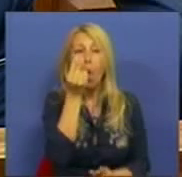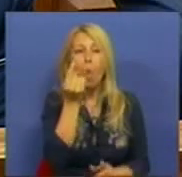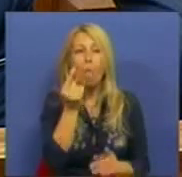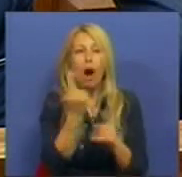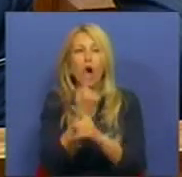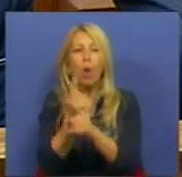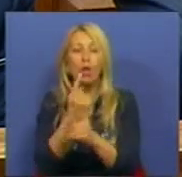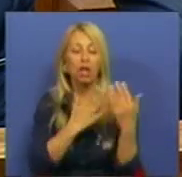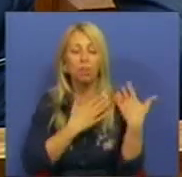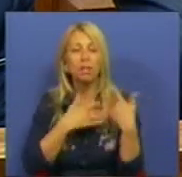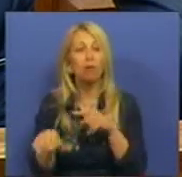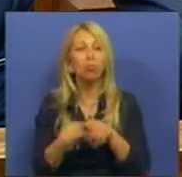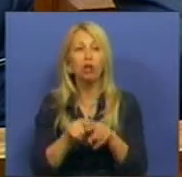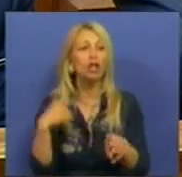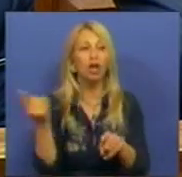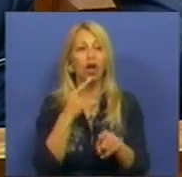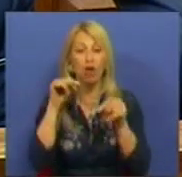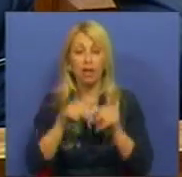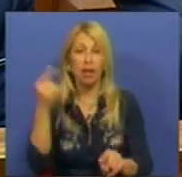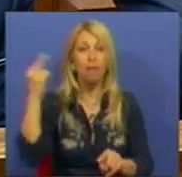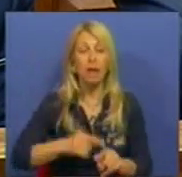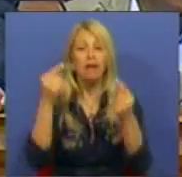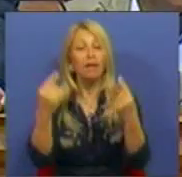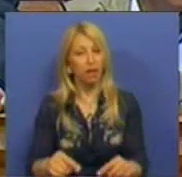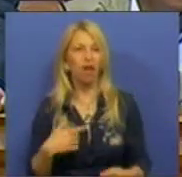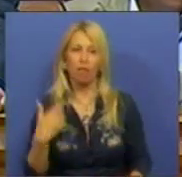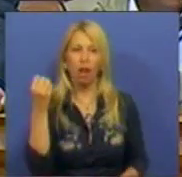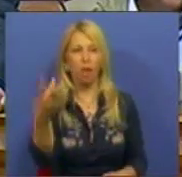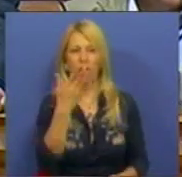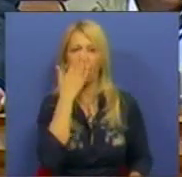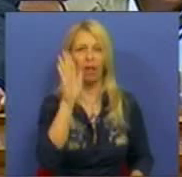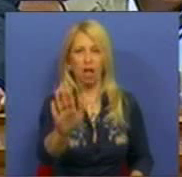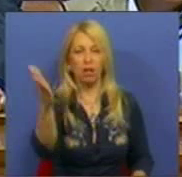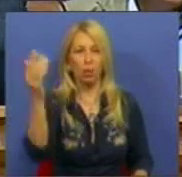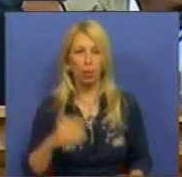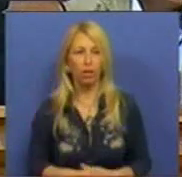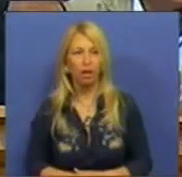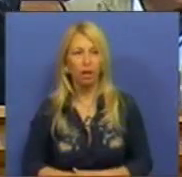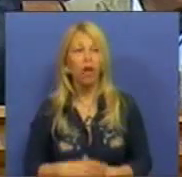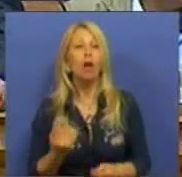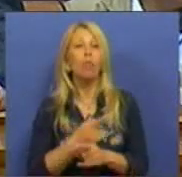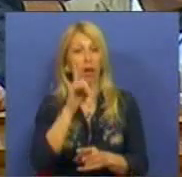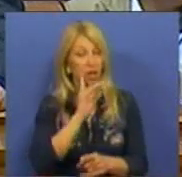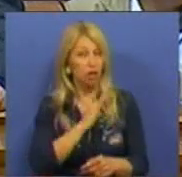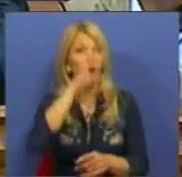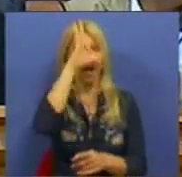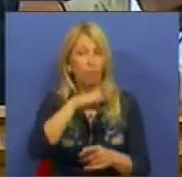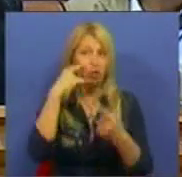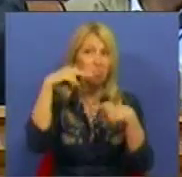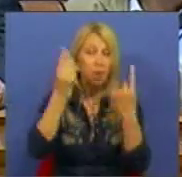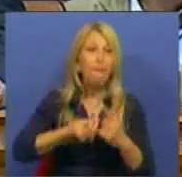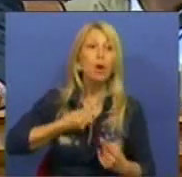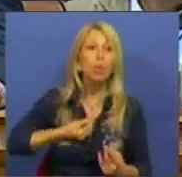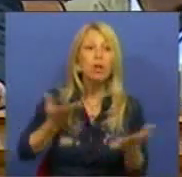nós aqui devemos ter. E considero verdadeiramente lamentável essa atitude. Porque a Sra. Ministra reflete a preocupação, não tem